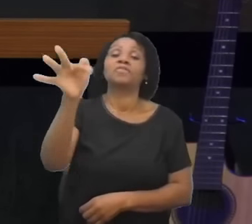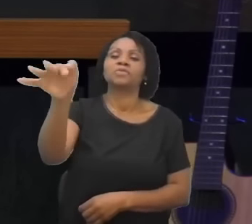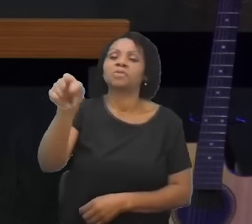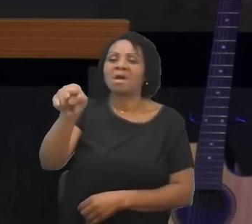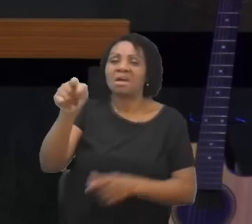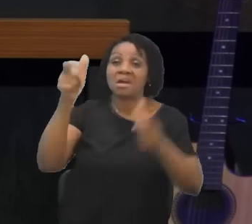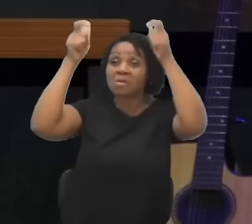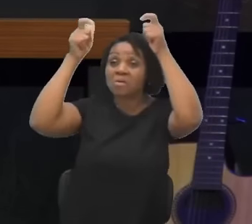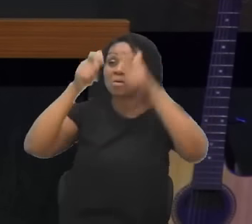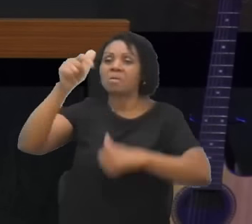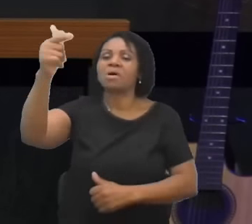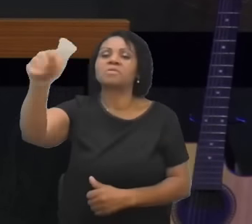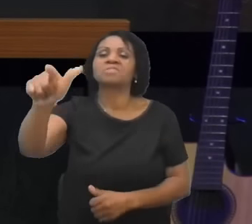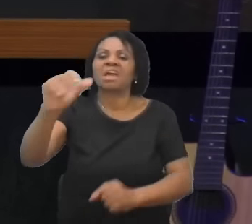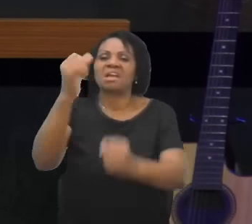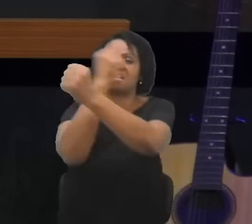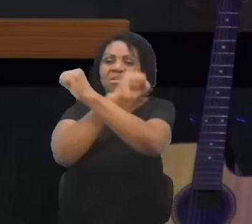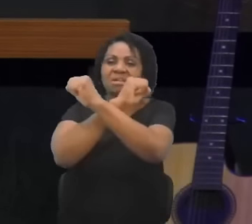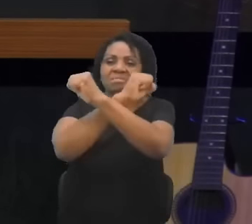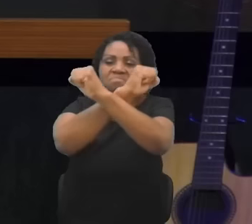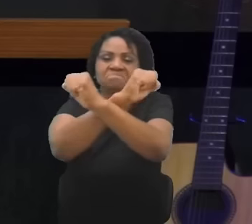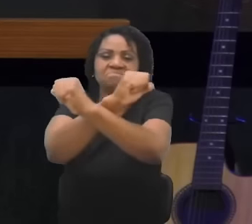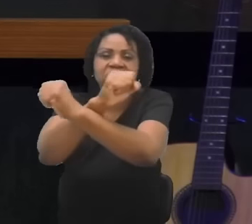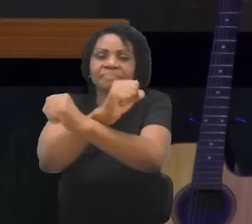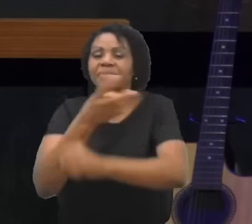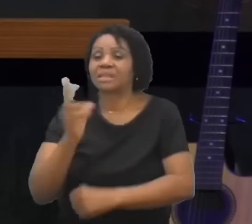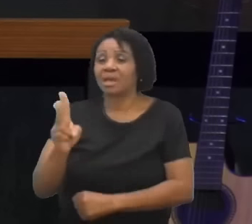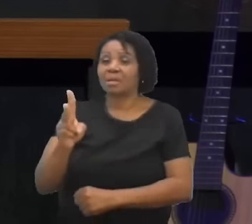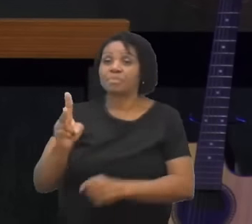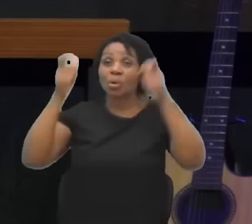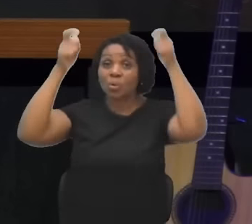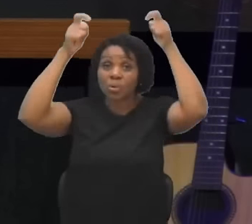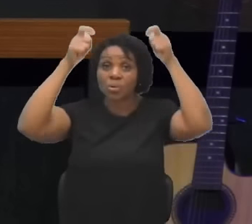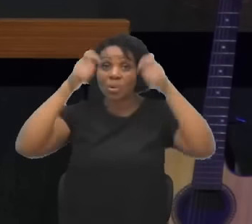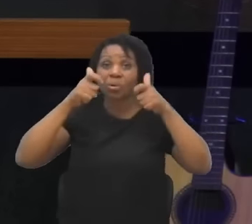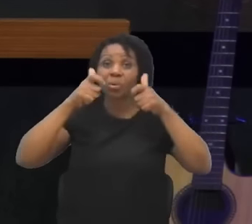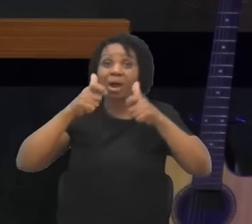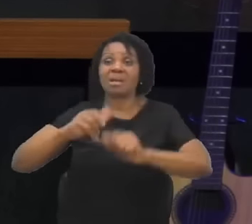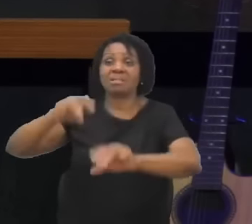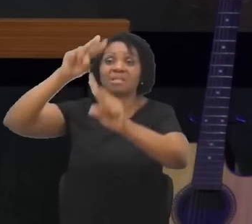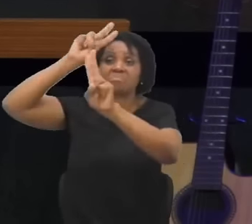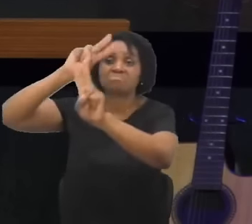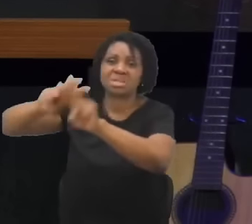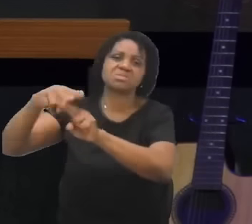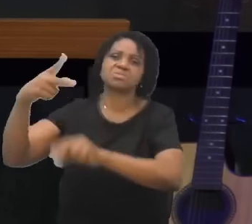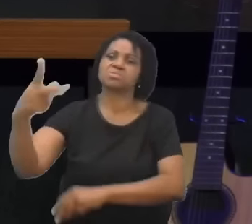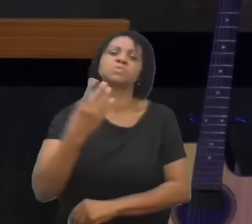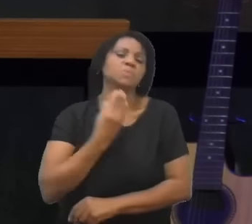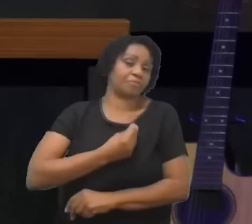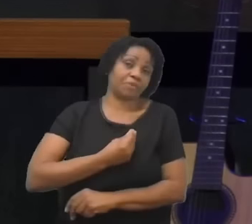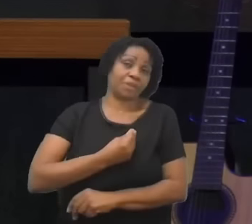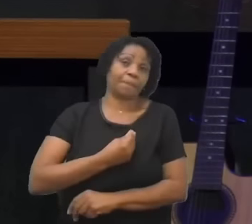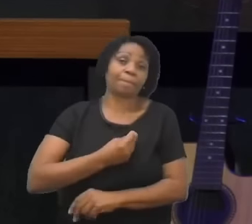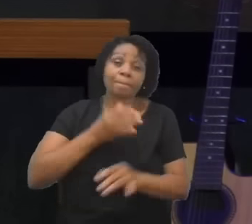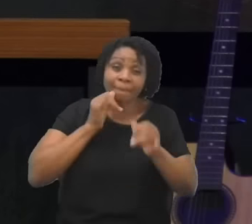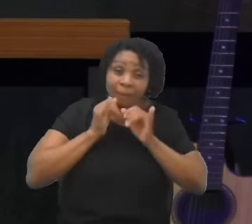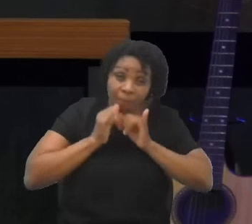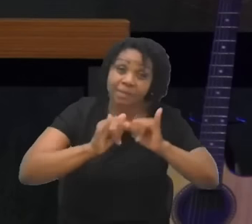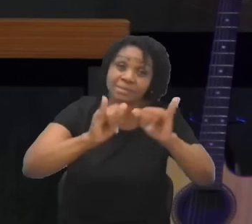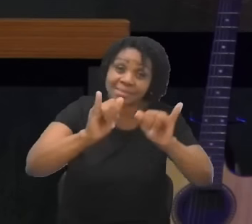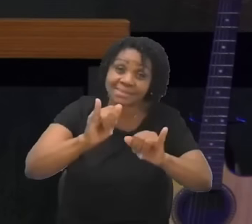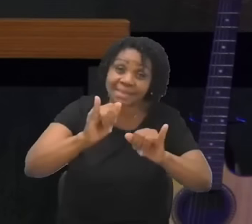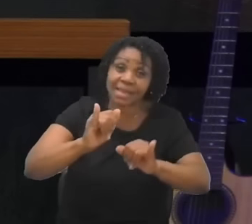tem coroa. Ele tem algemas. Ele não tem coroa. Ele tem prisões. E eu quero te dizer que o inimigo,